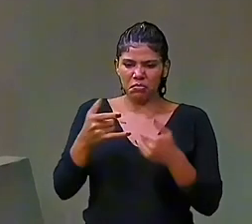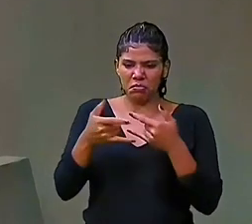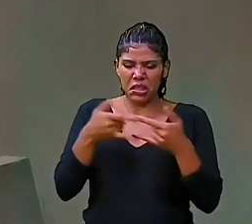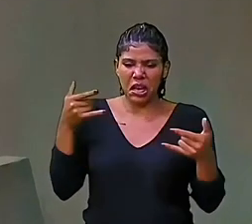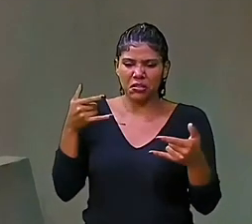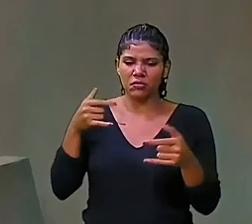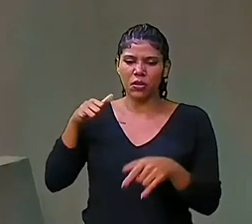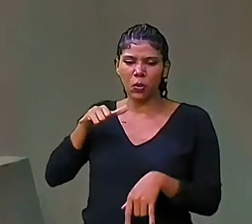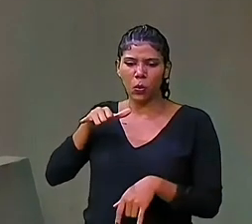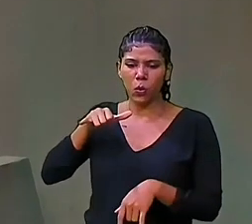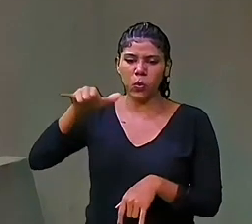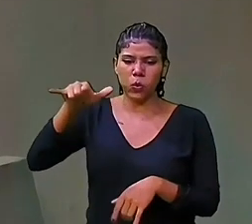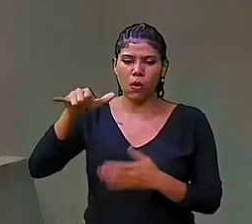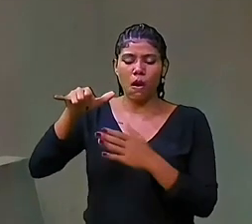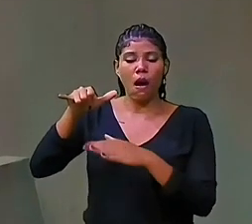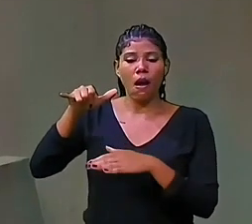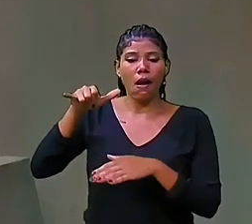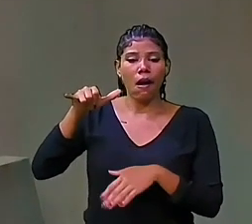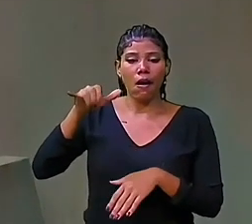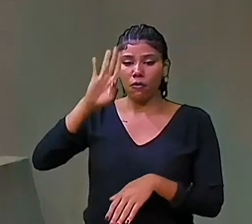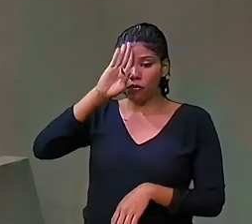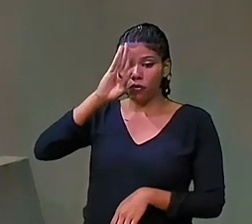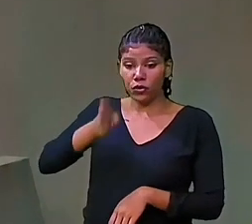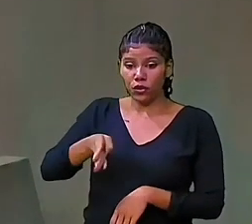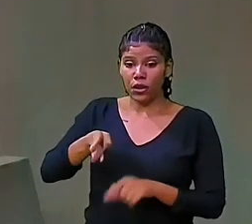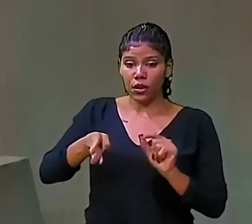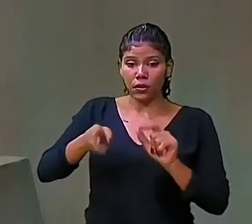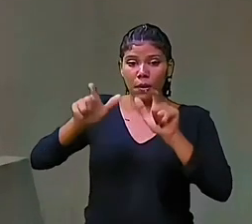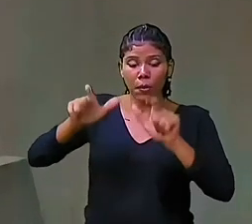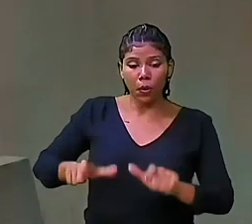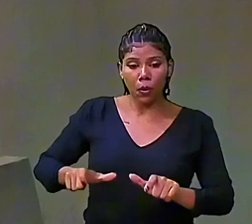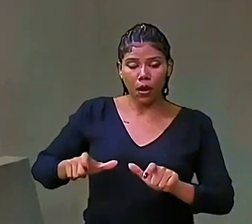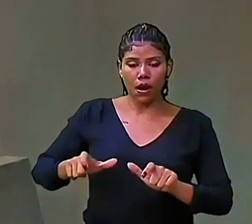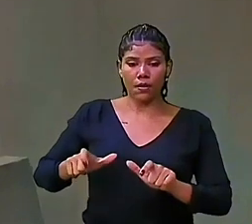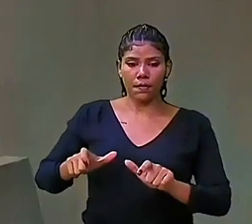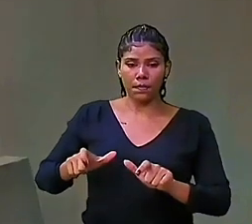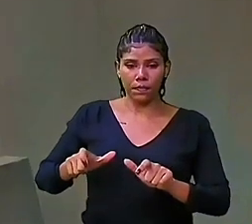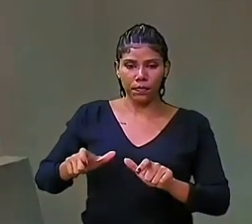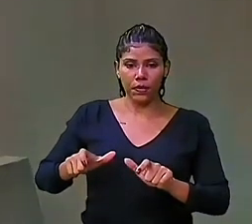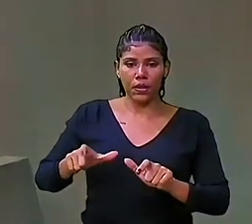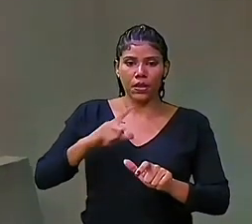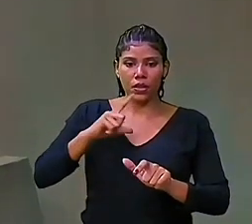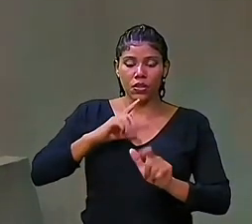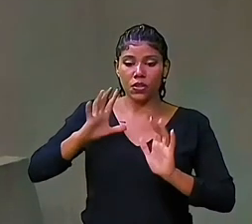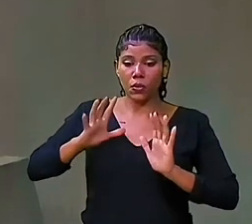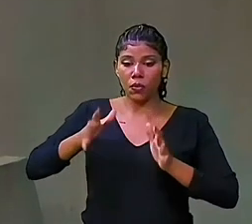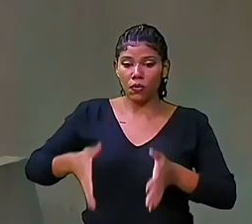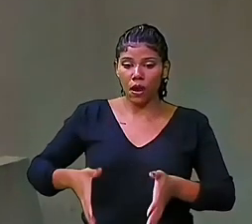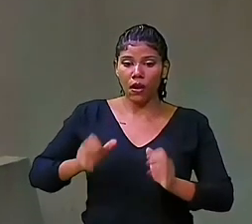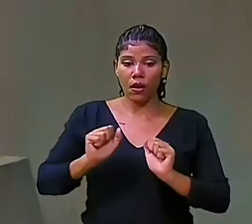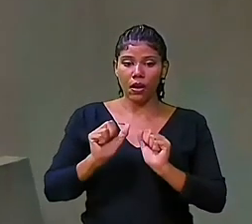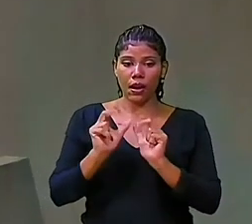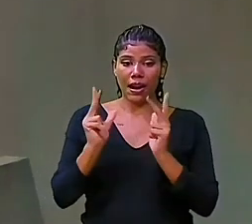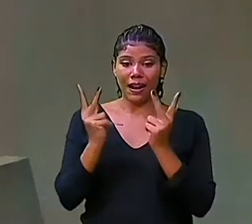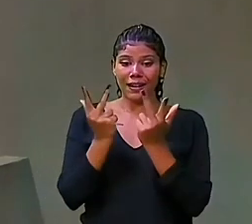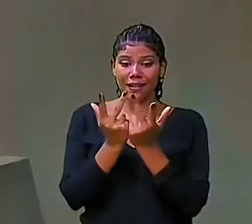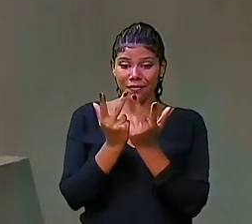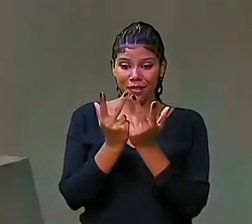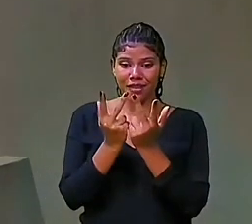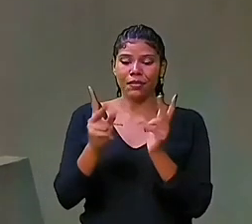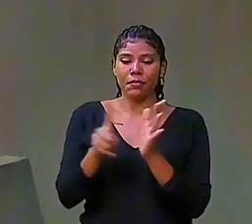Fui descido do aeroporto, fui direto ao local onde se preparava o velório, que era na Câmara Municipal do Rio de Janeiro.